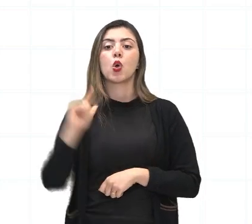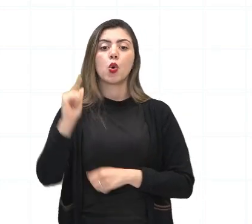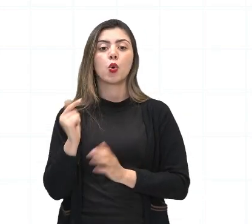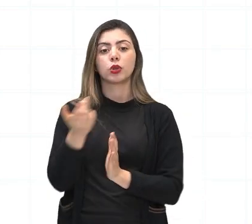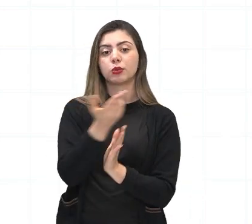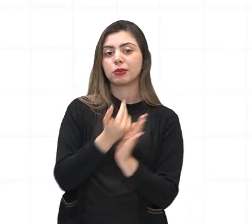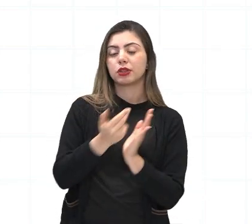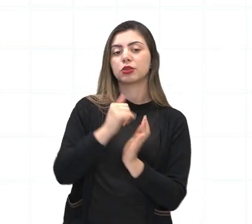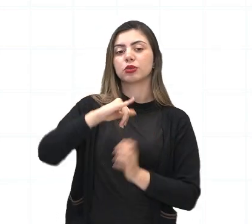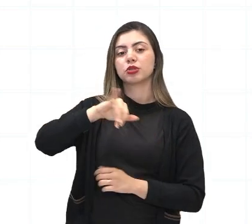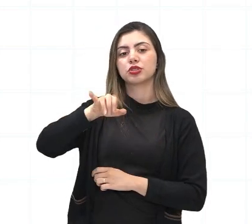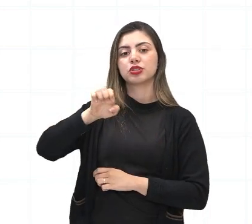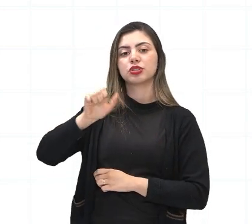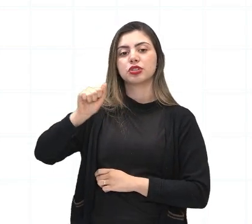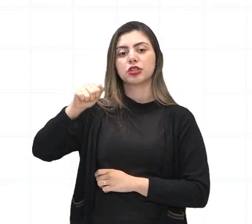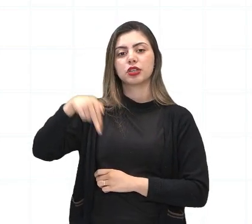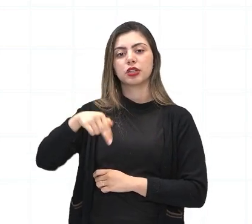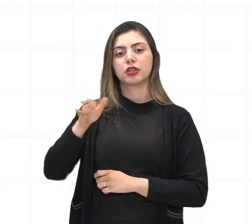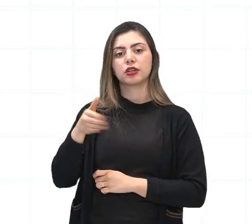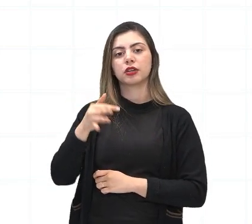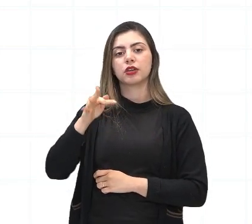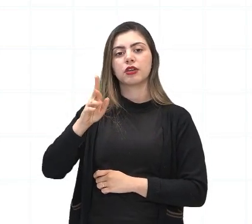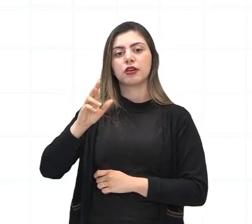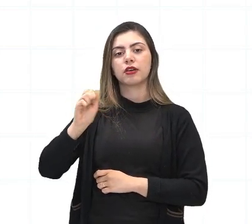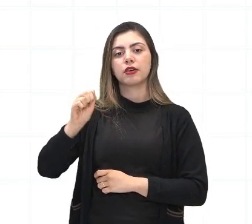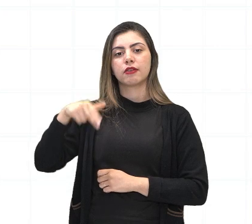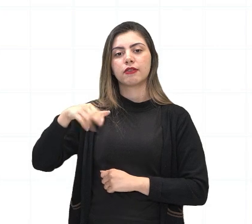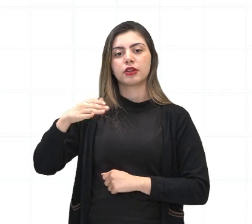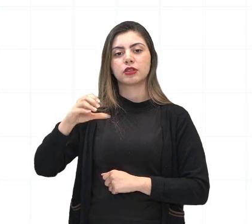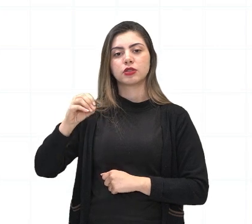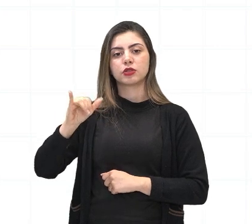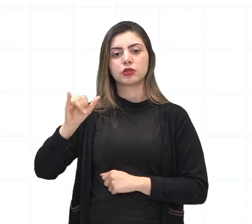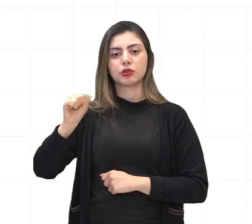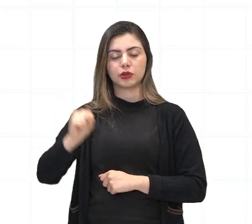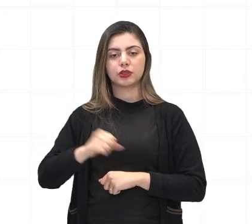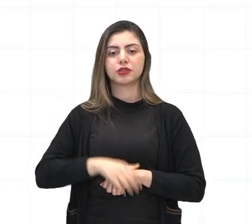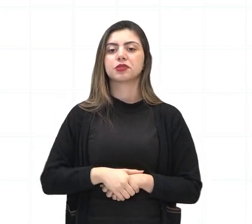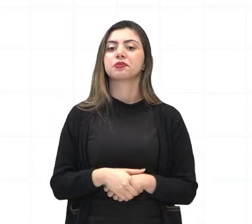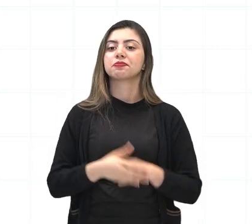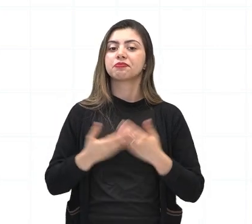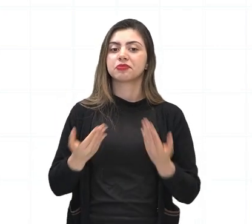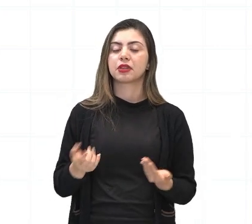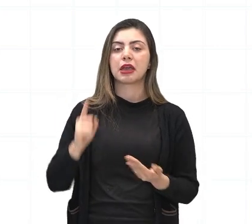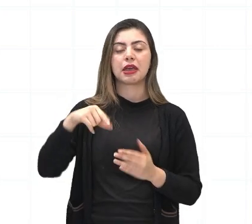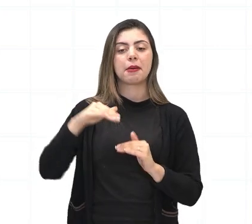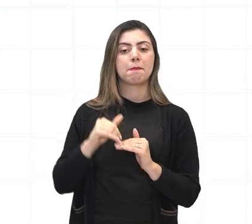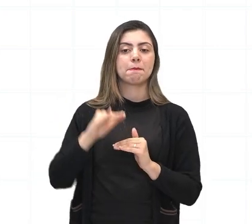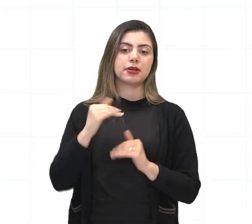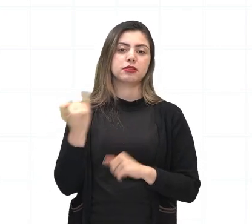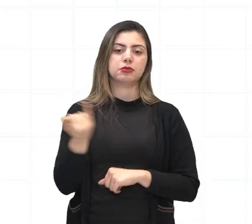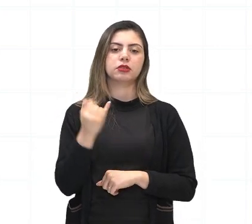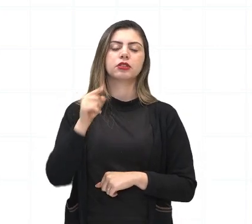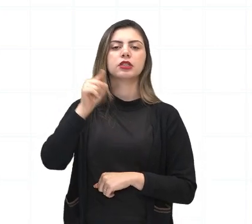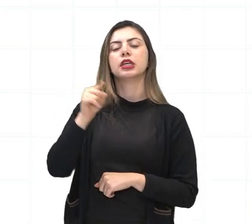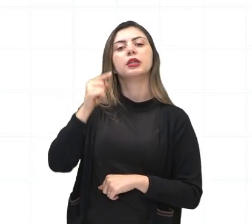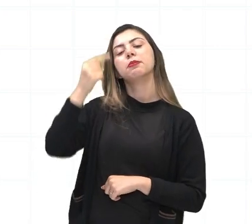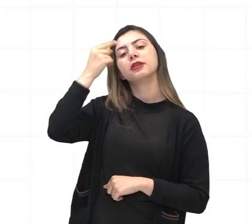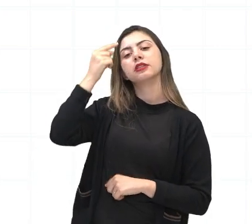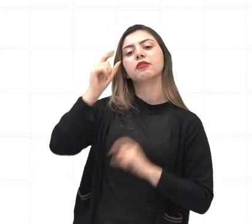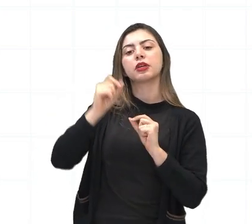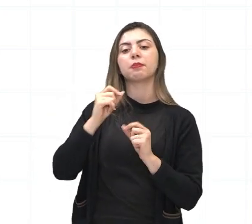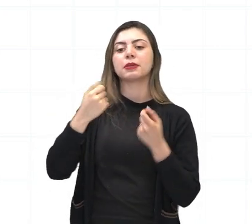importante pintor realista para Miler mais importava a representação